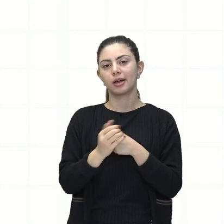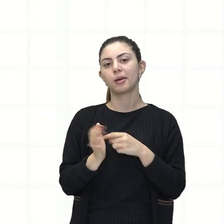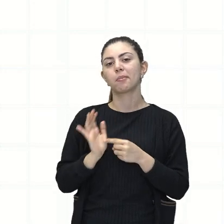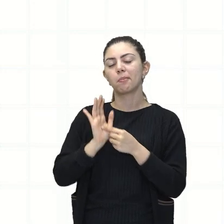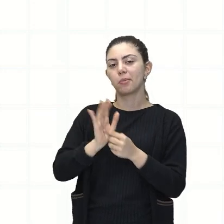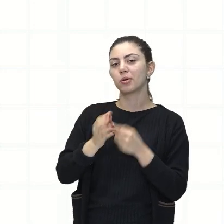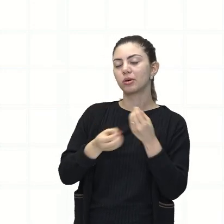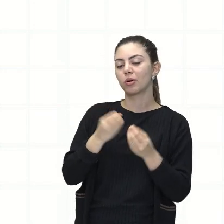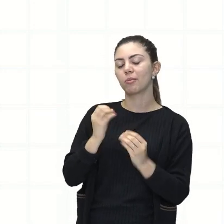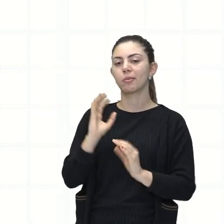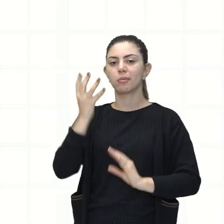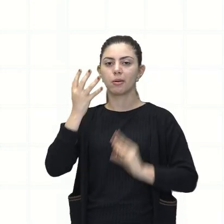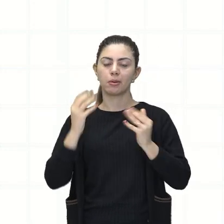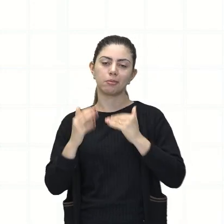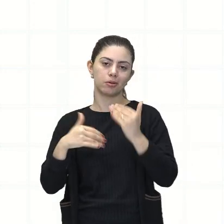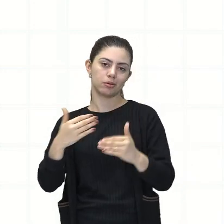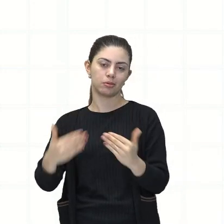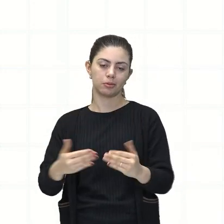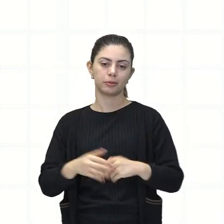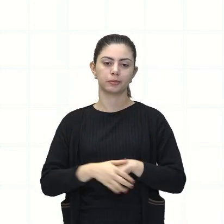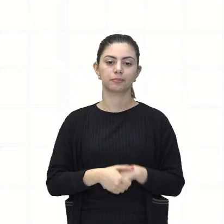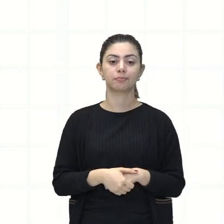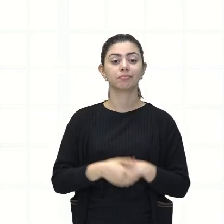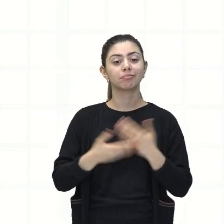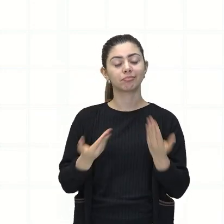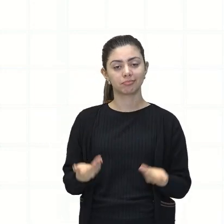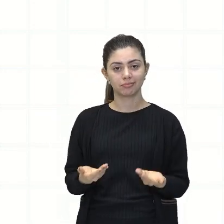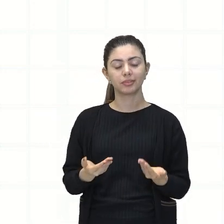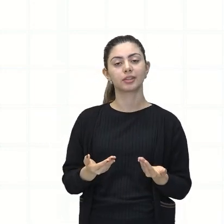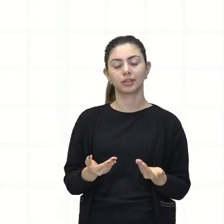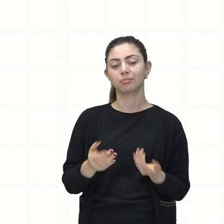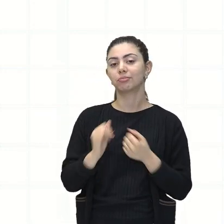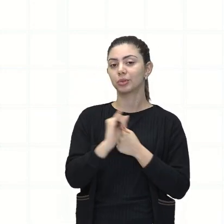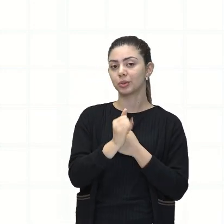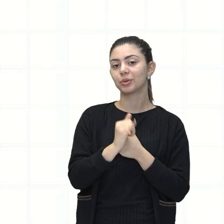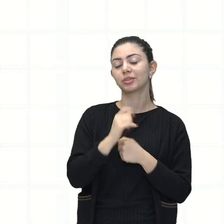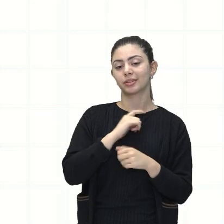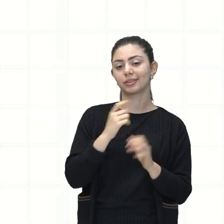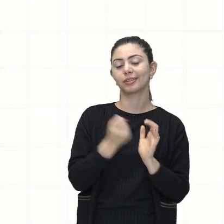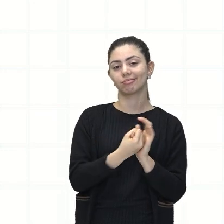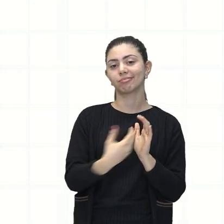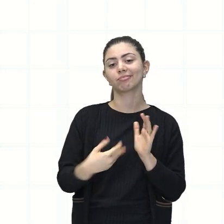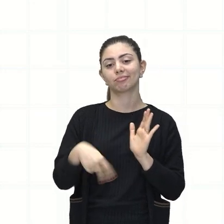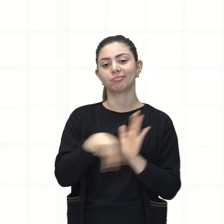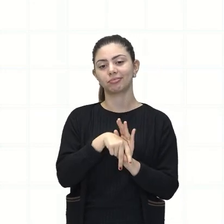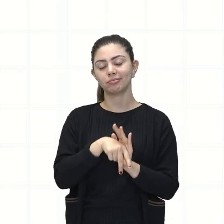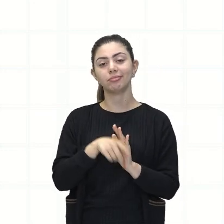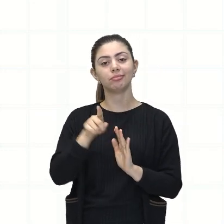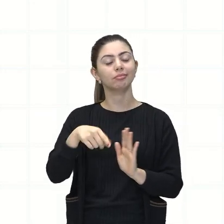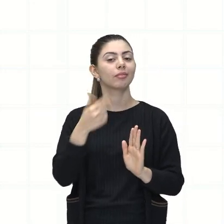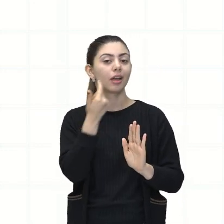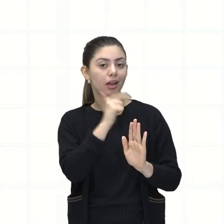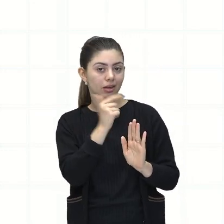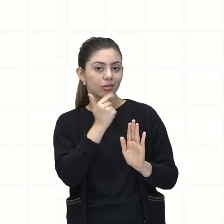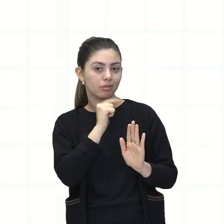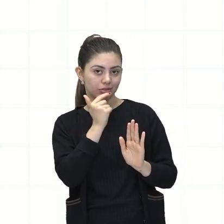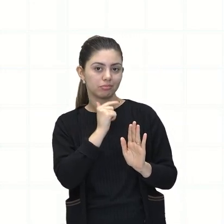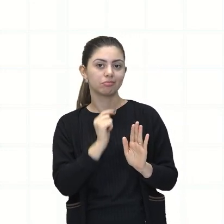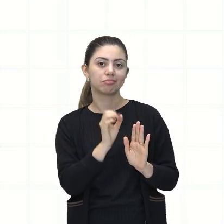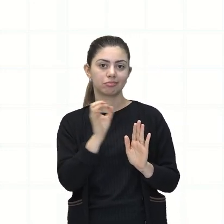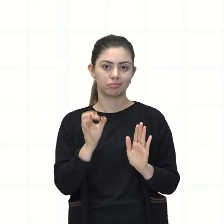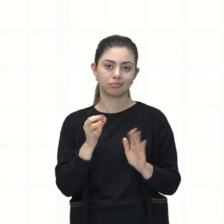dos fatos. E realmente a crônica ela tem essas características, né? A ironia,